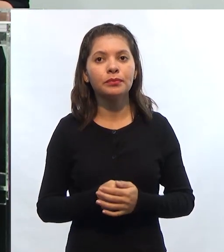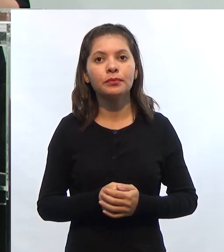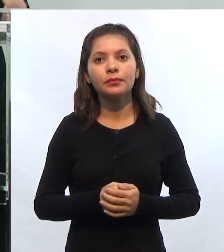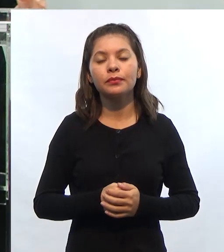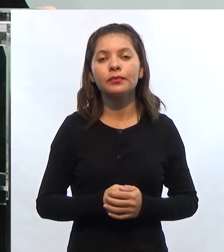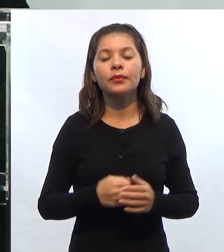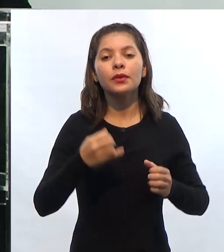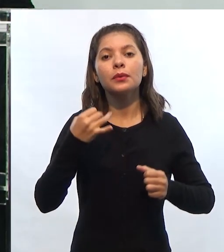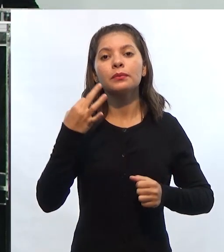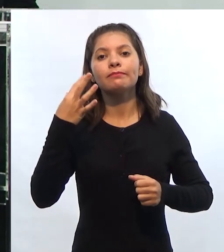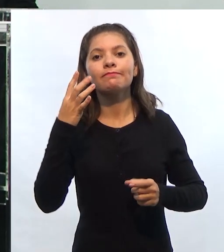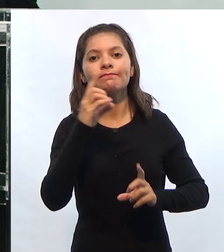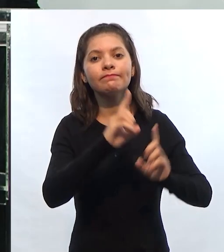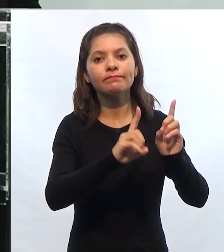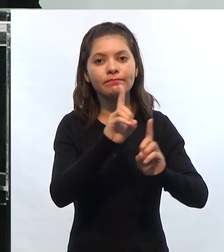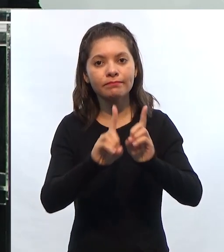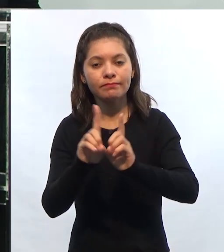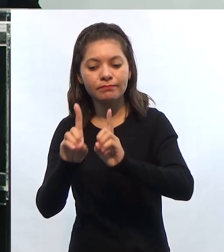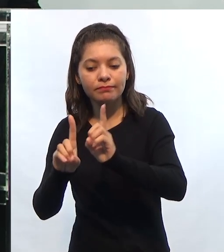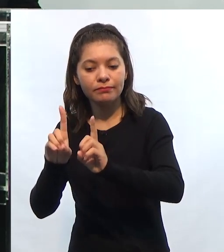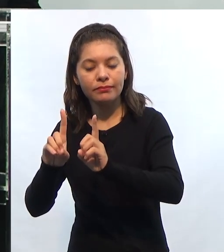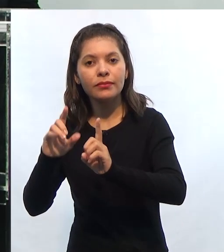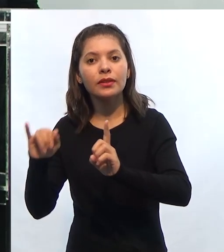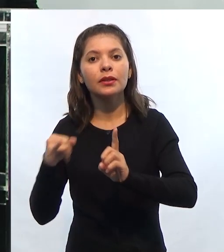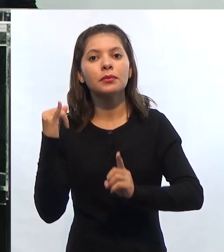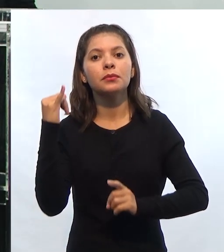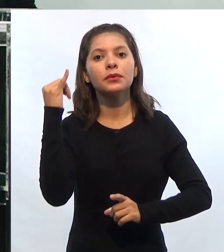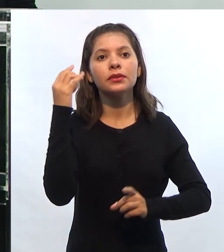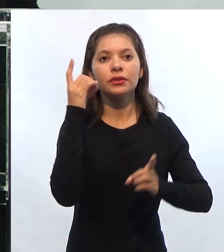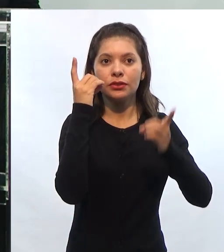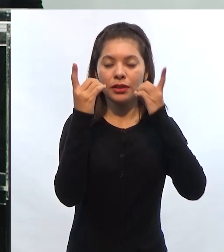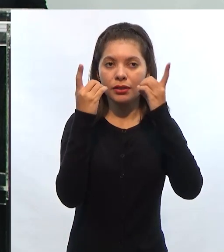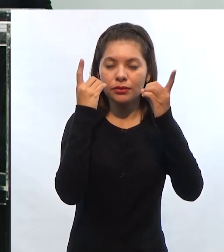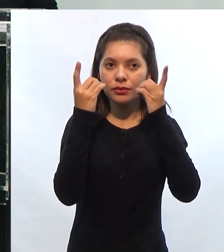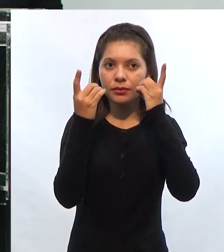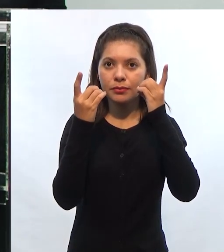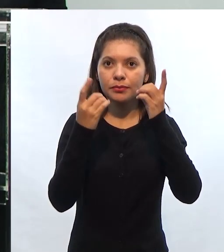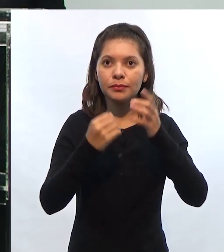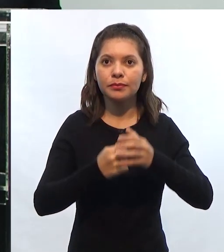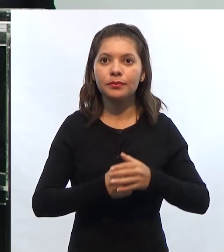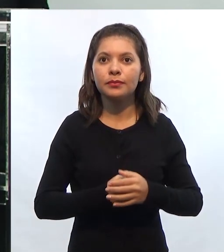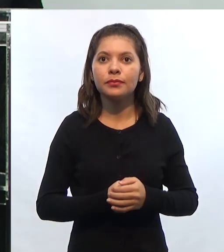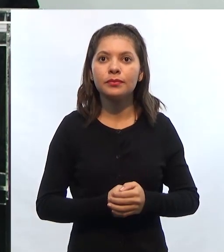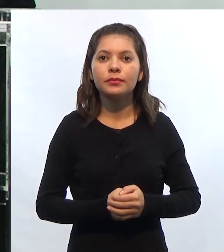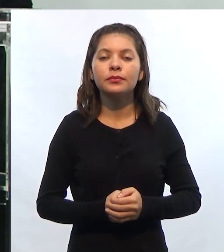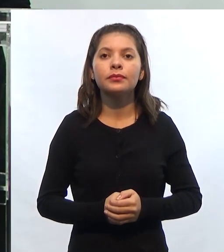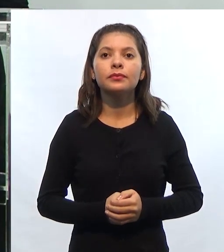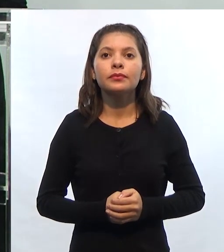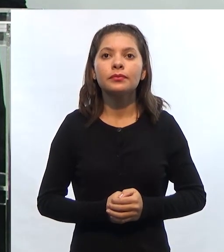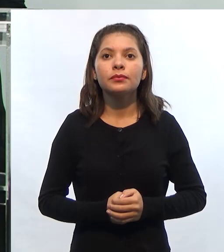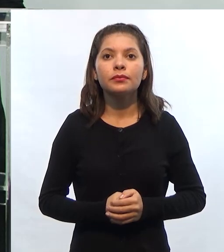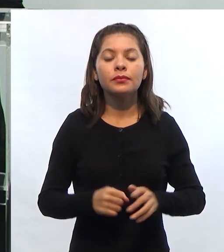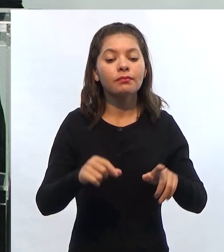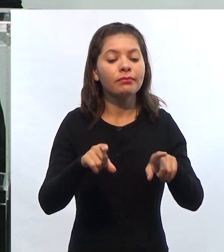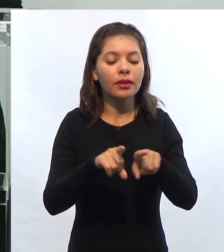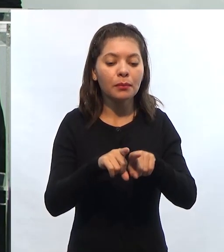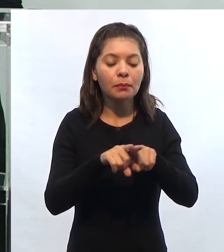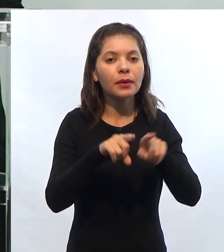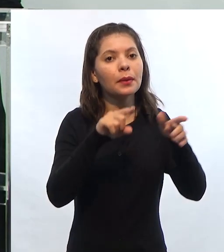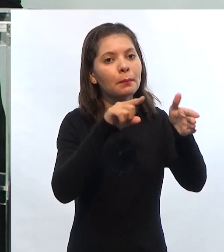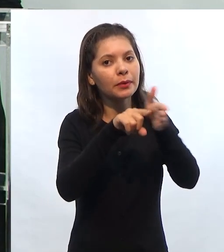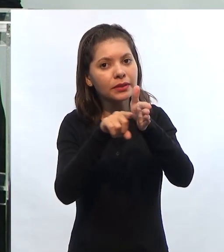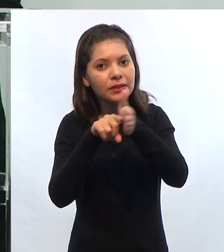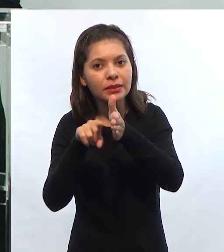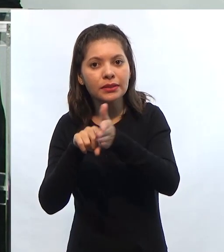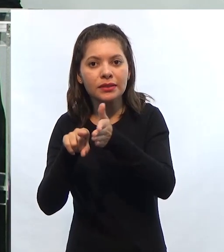né? Então o censo ele é uma fonte muito importante de dado secundário. E também outras pesquisas